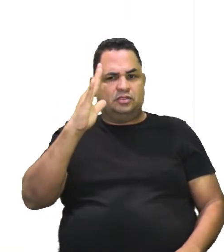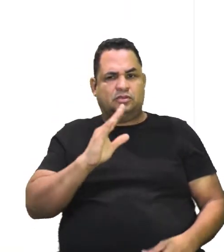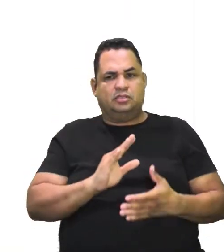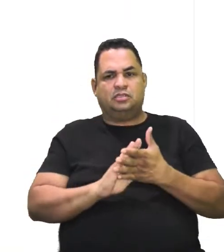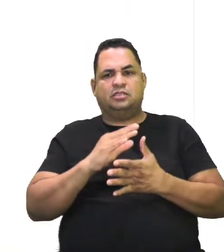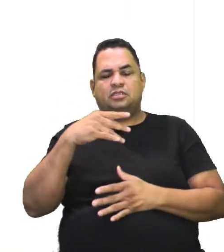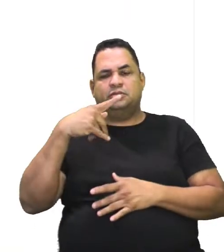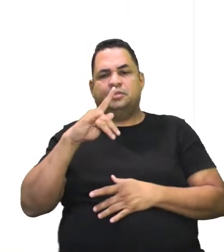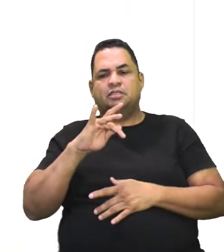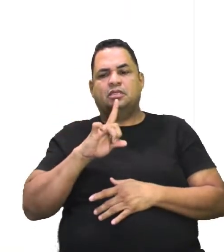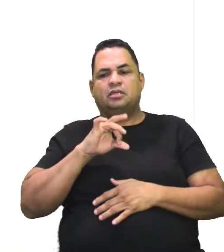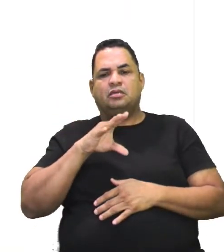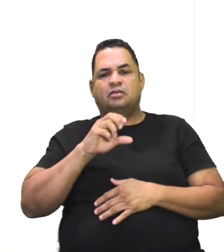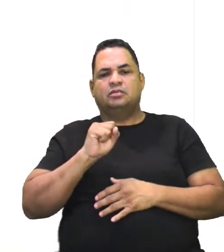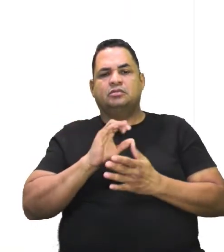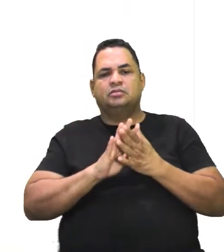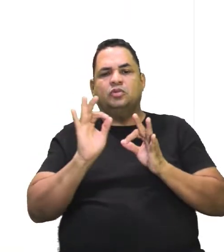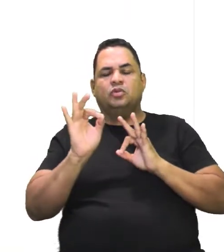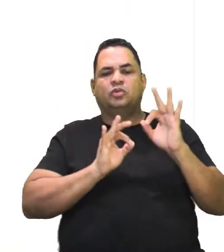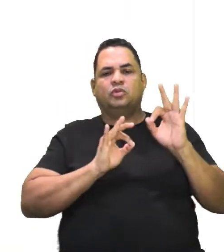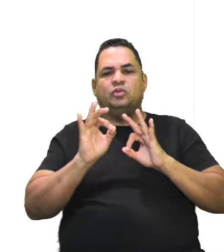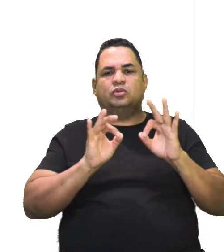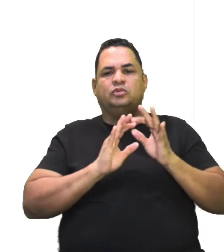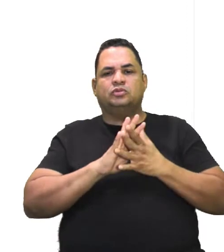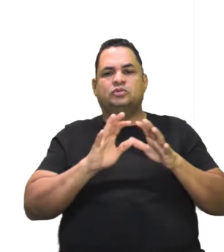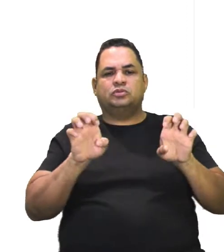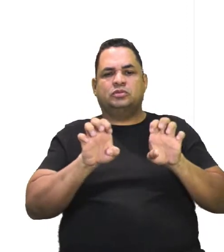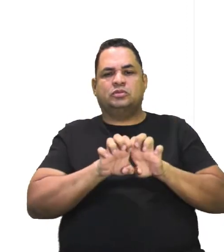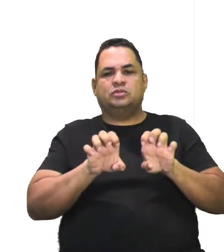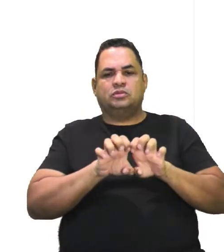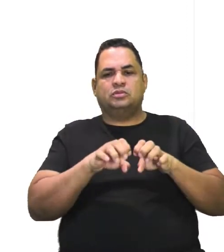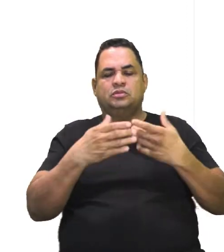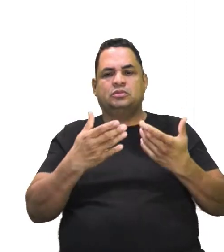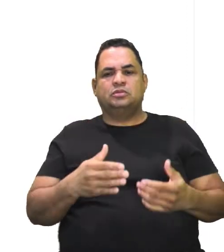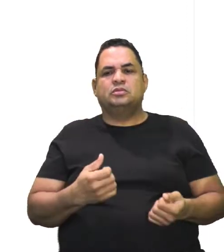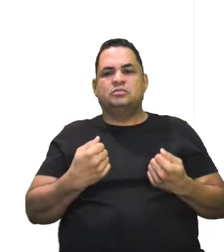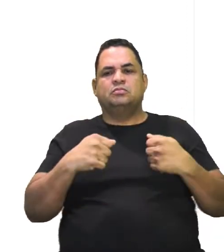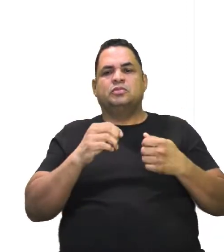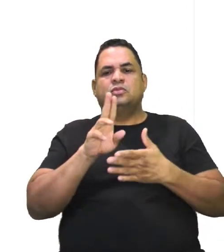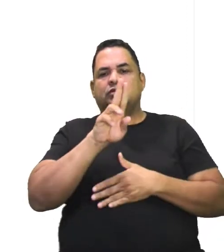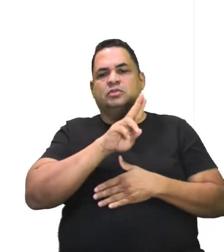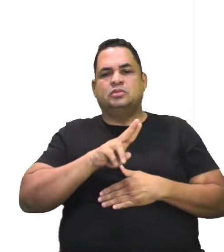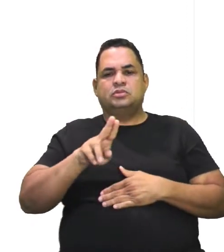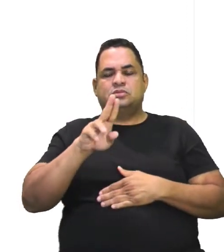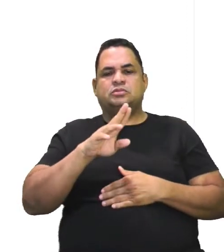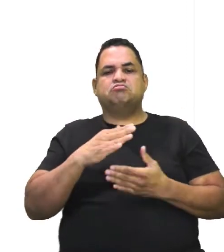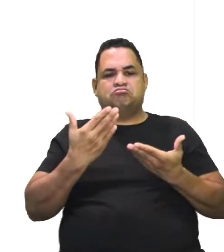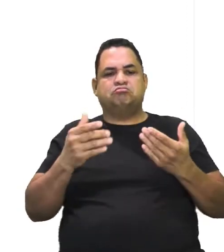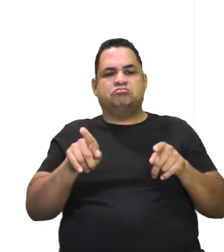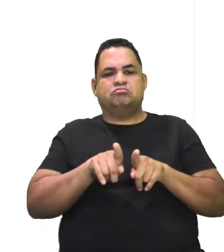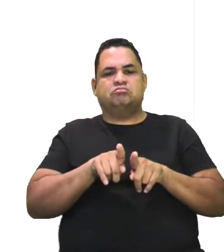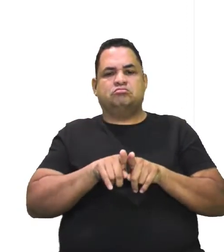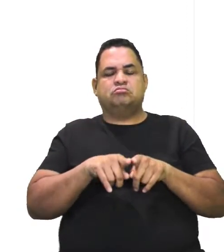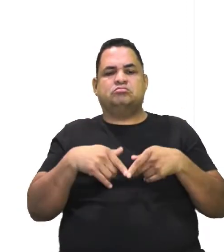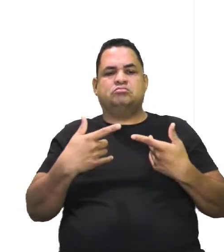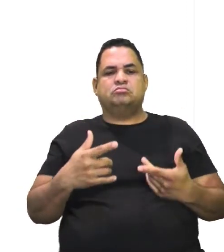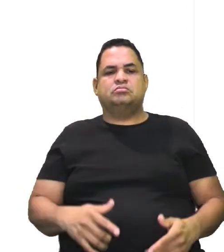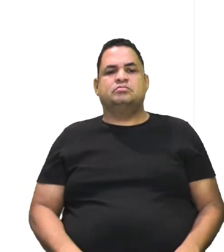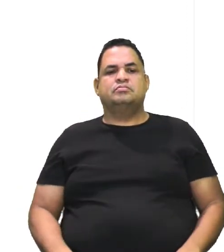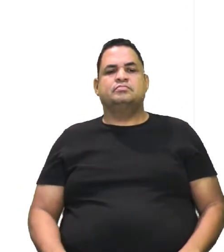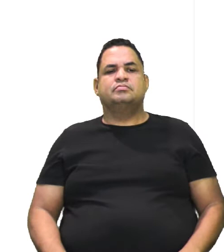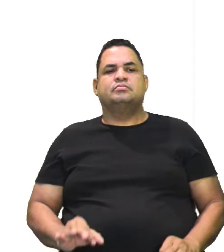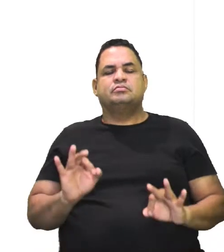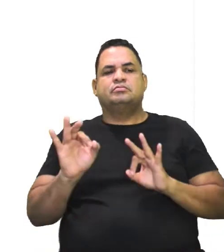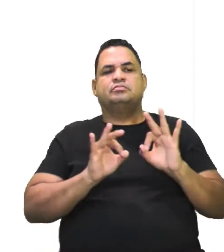Pitágoras, se construiu uma expressão. Mas a princípio, a gente pode usar o teorema? Pode. Mas com isso